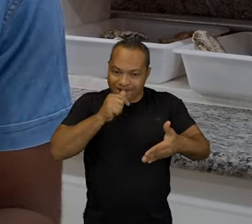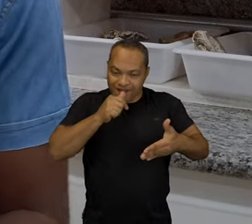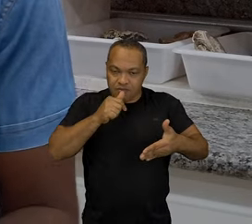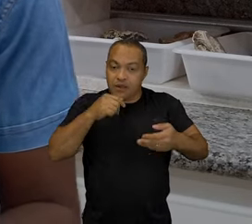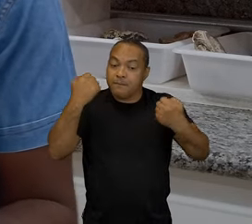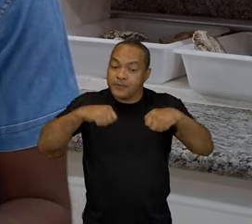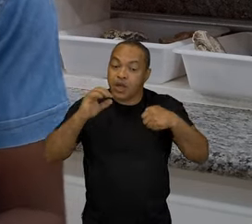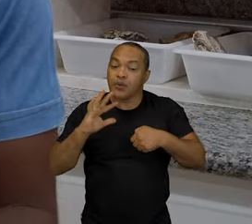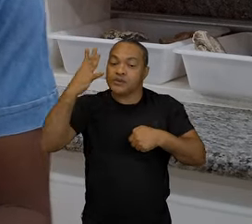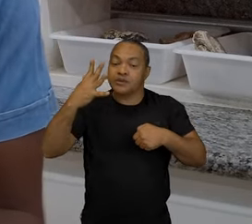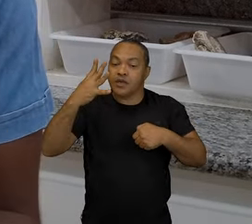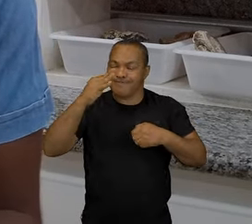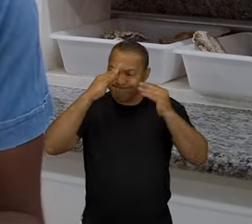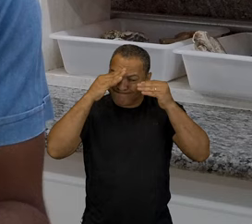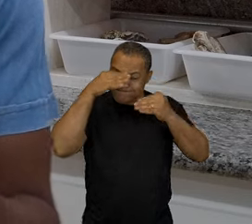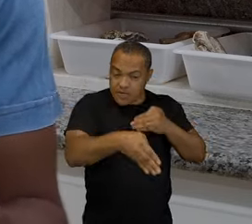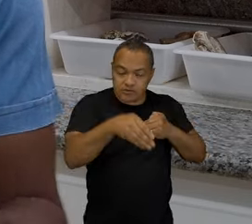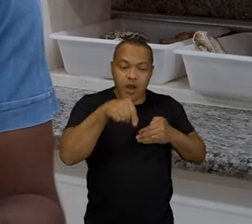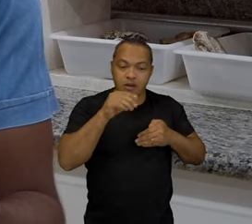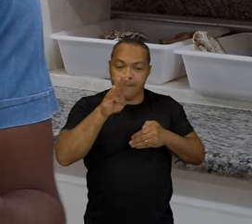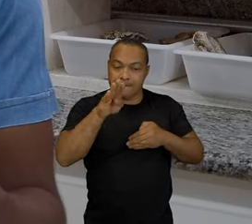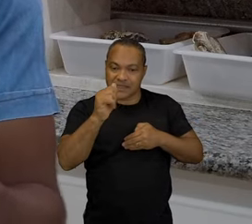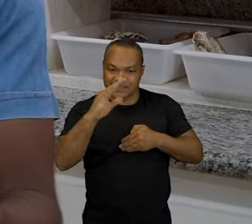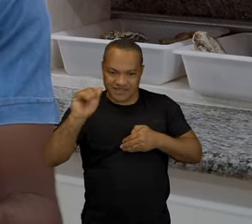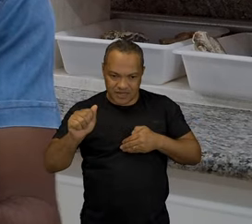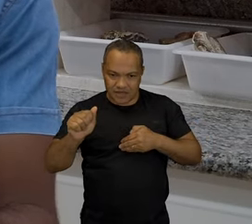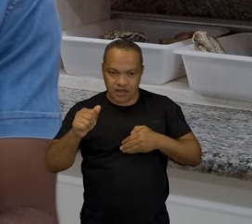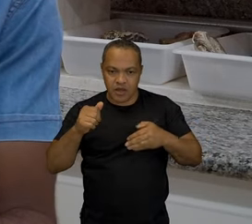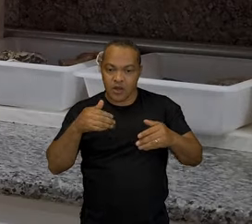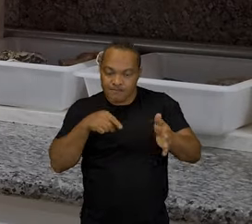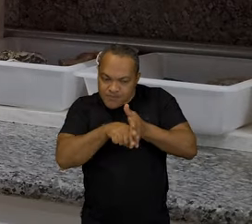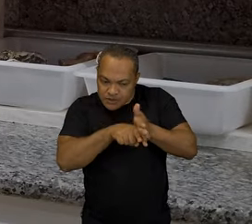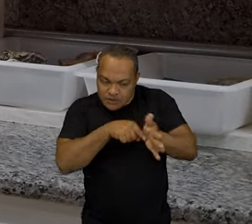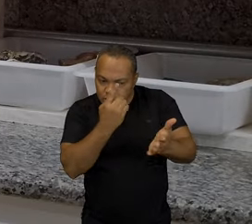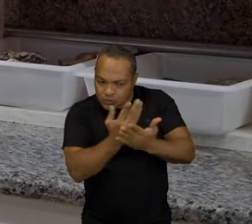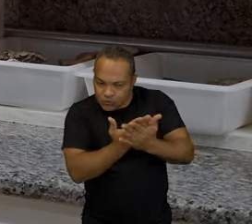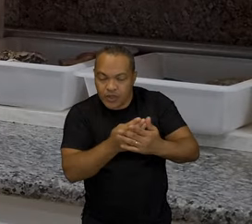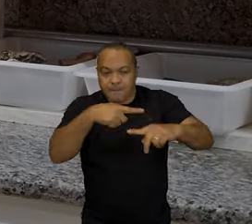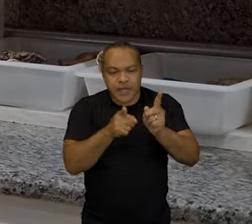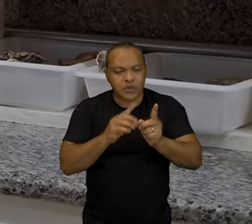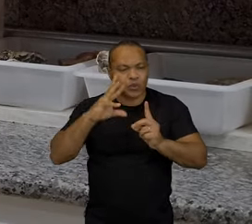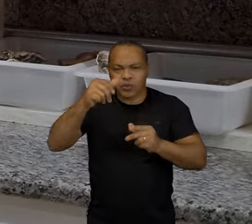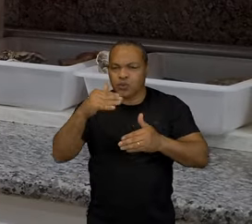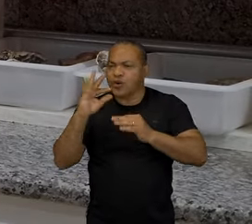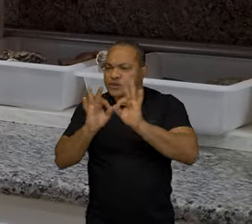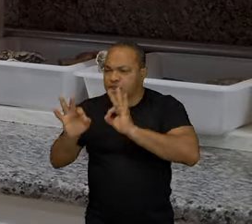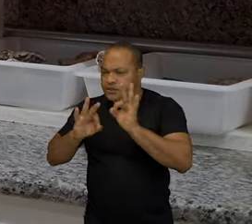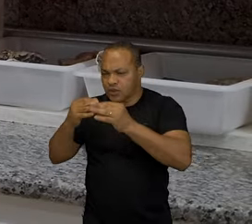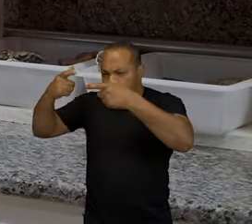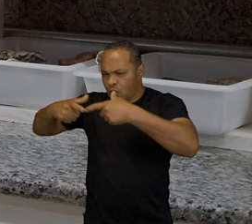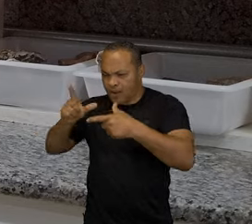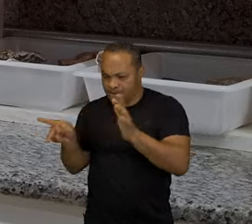hídricos deve acontecer e deve priorizar a bacia hidrográfica como unidade de estudo. Porque todos os processos que ocorrem dentro